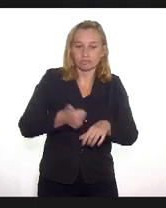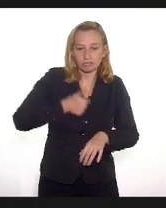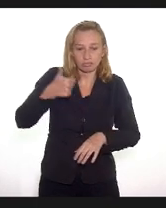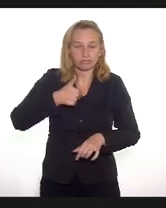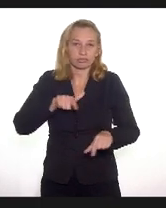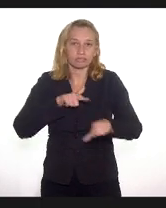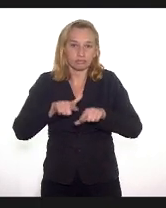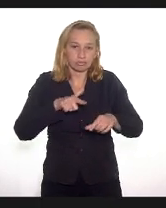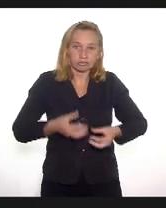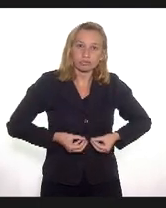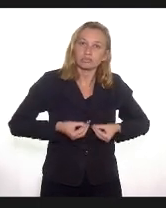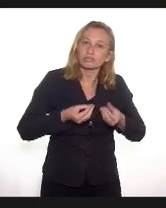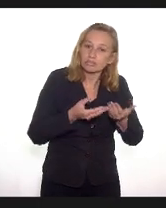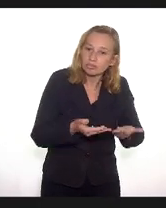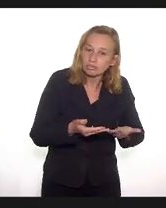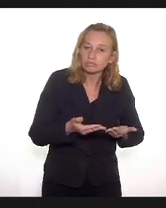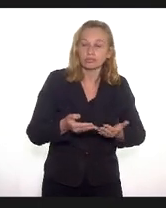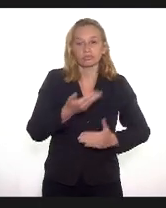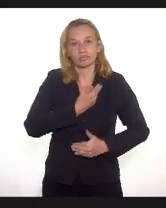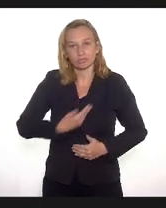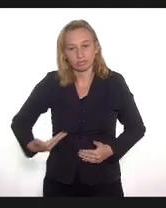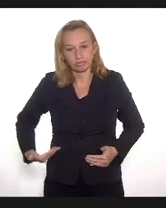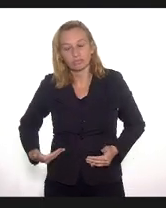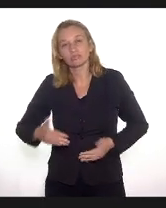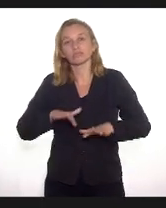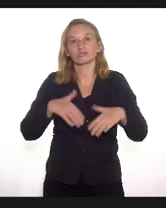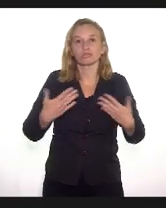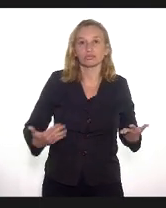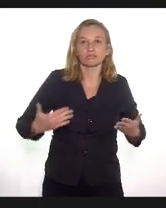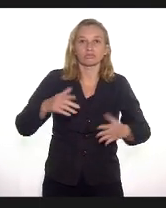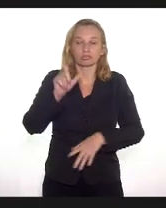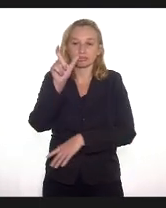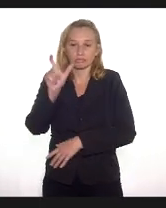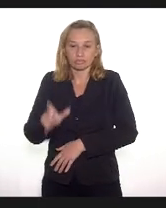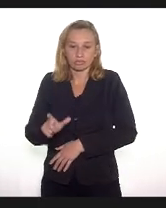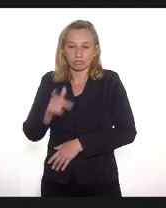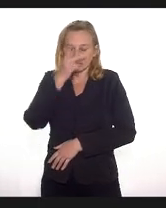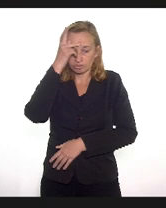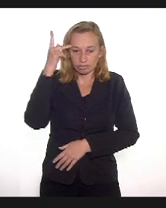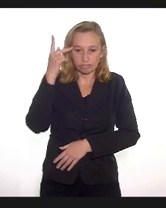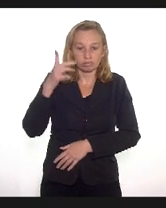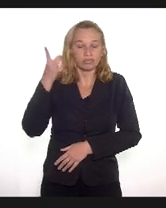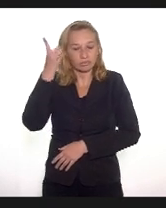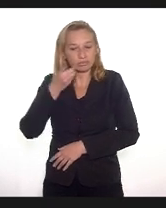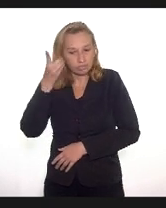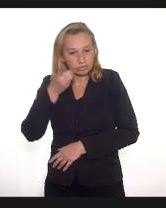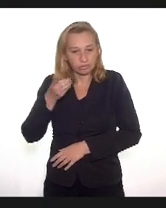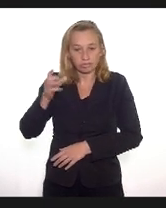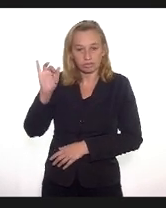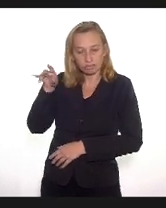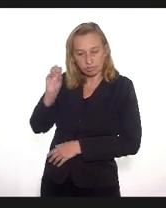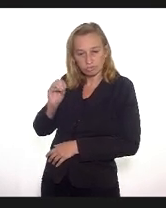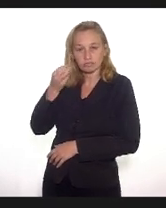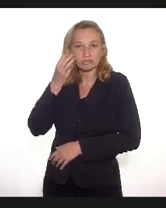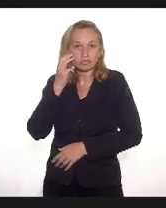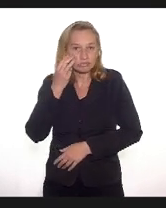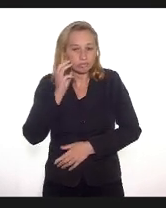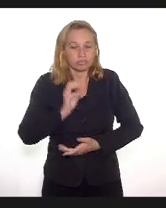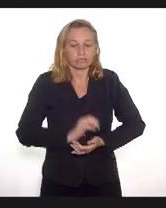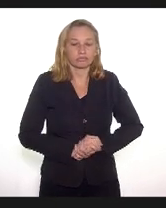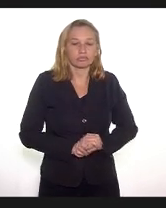ofertas, principalmente das ofertas públicas. Então, na pessoa dos deputados Serafini, deputado